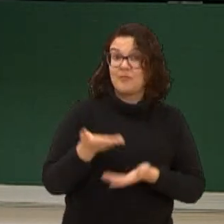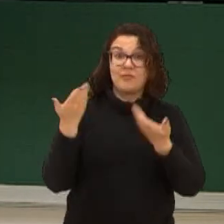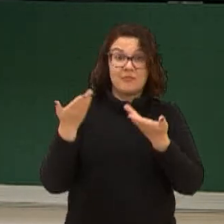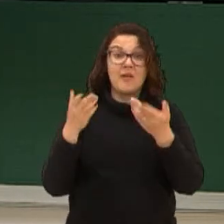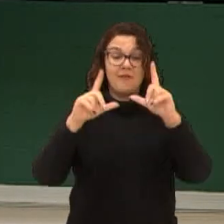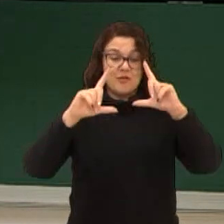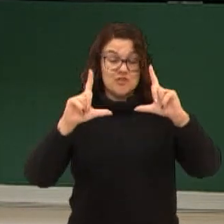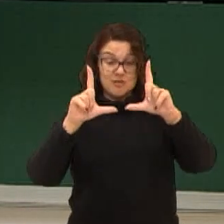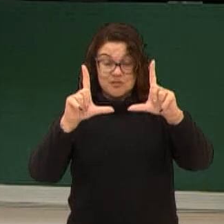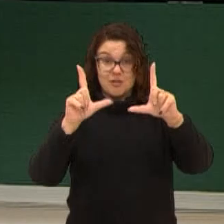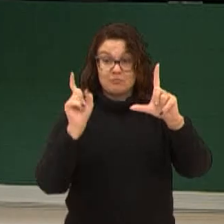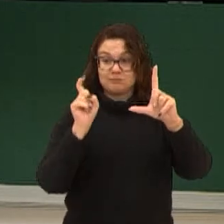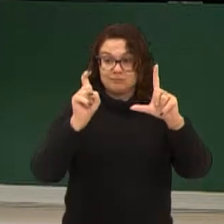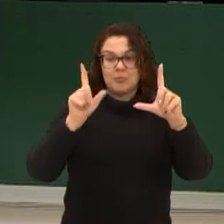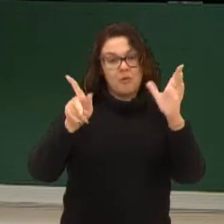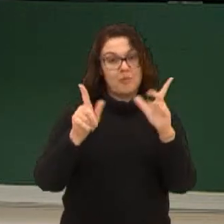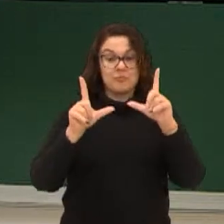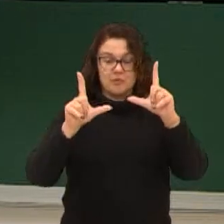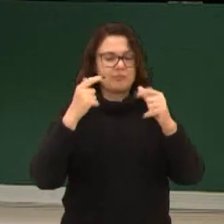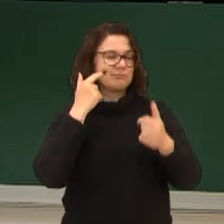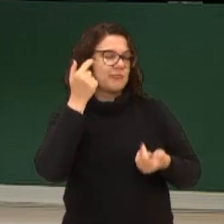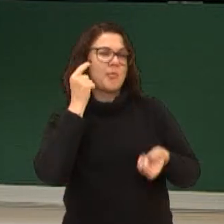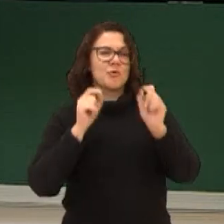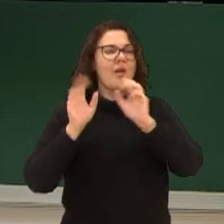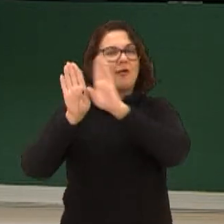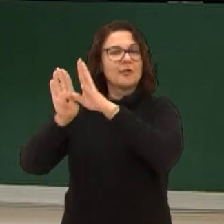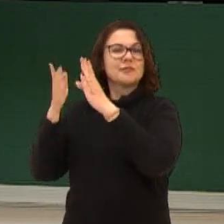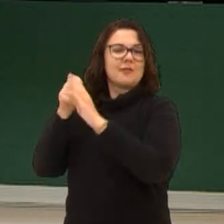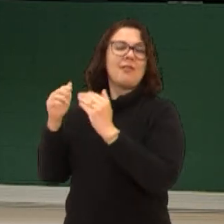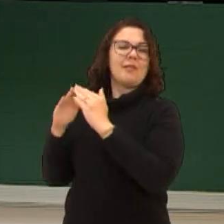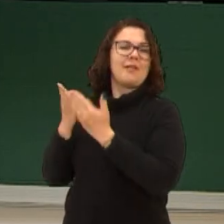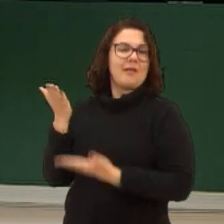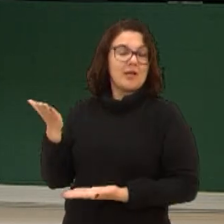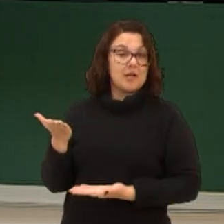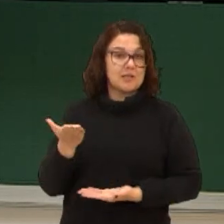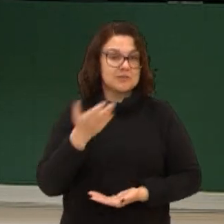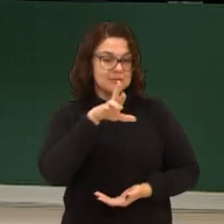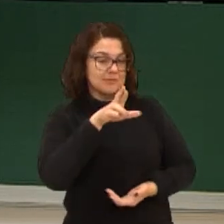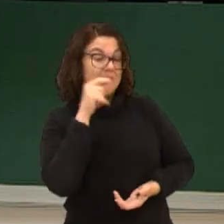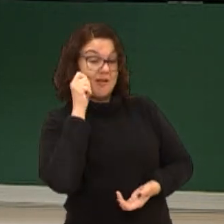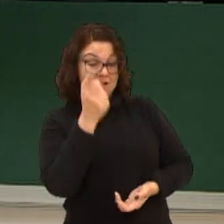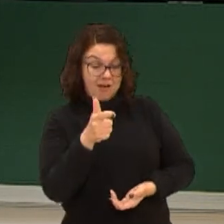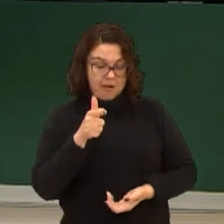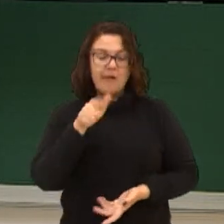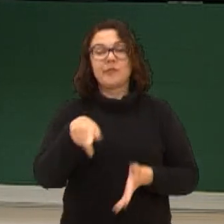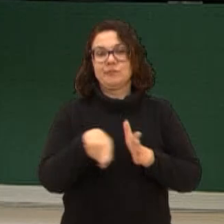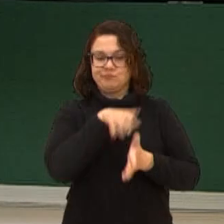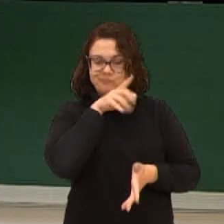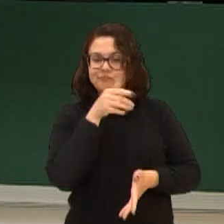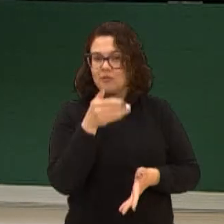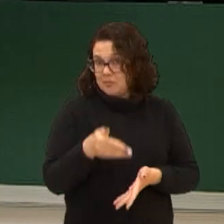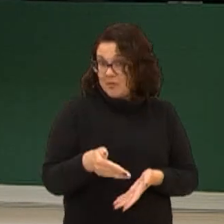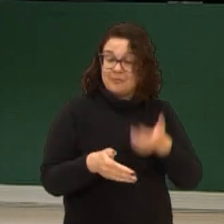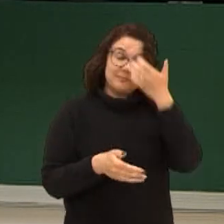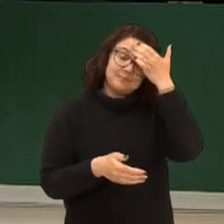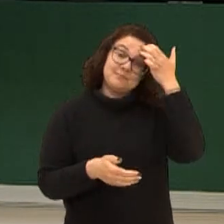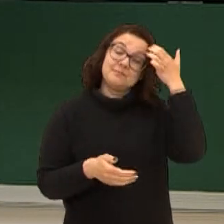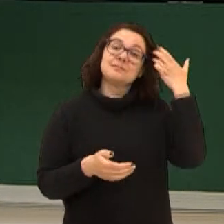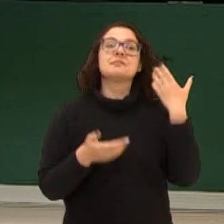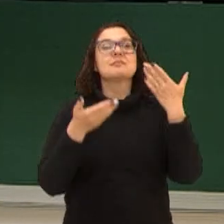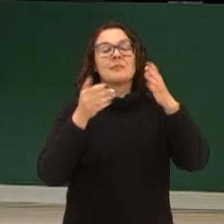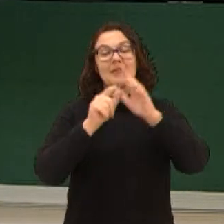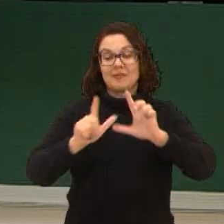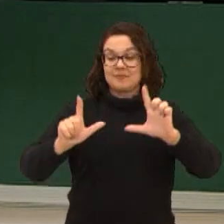ventanilha, ventana é a janela da casa. Raton é o animal ali, indesejado. Então, a gente tem